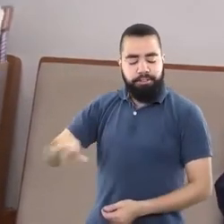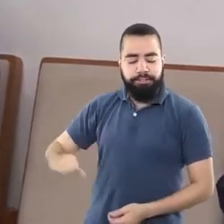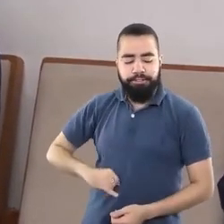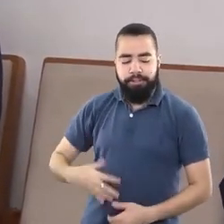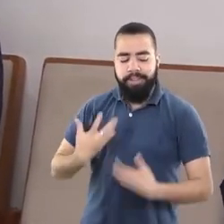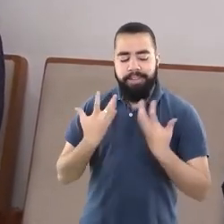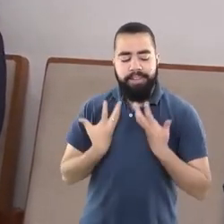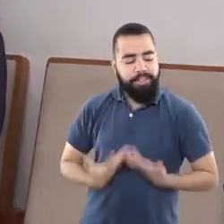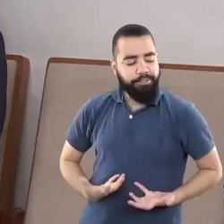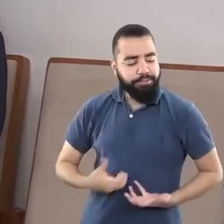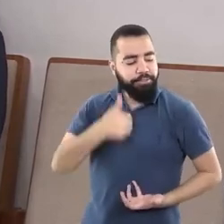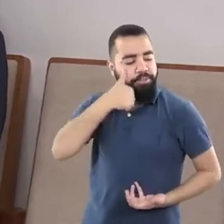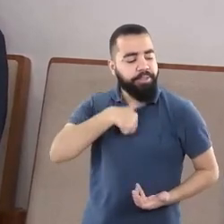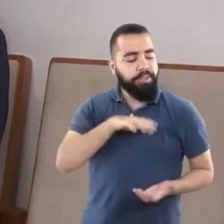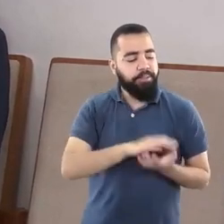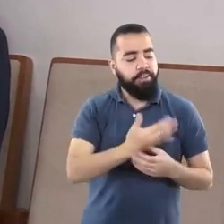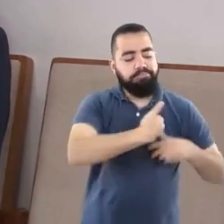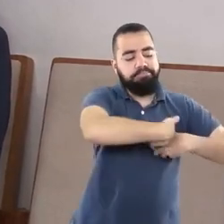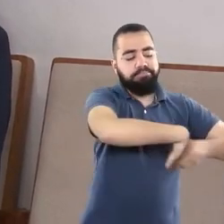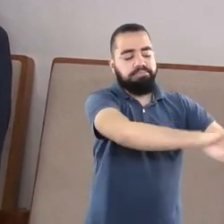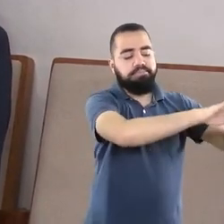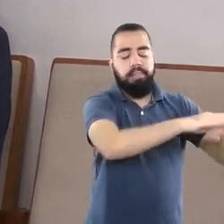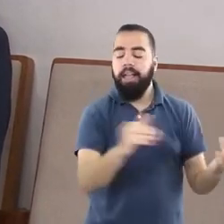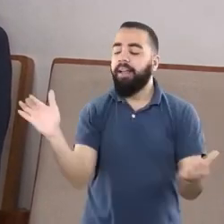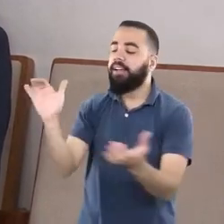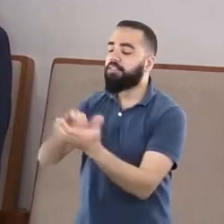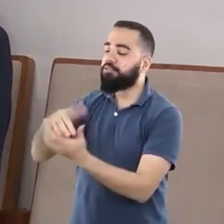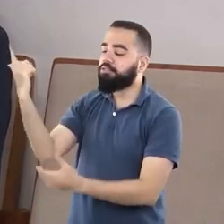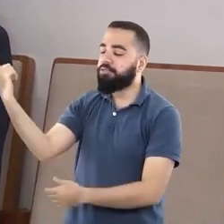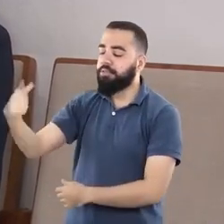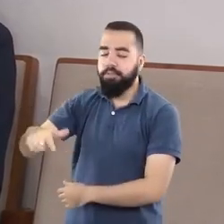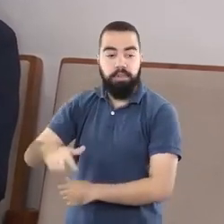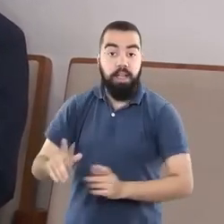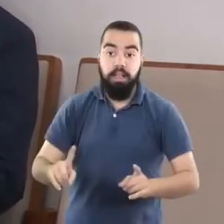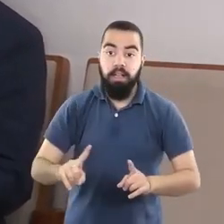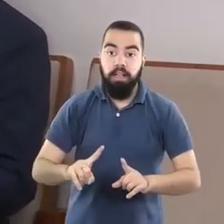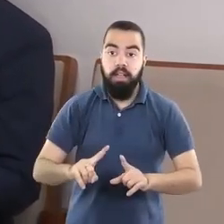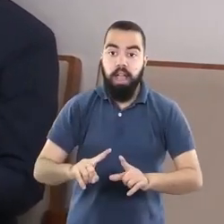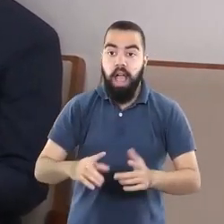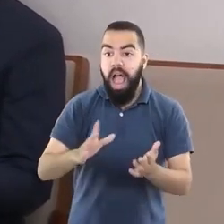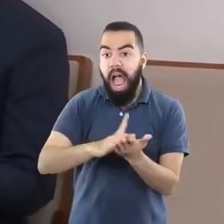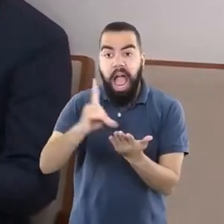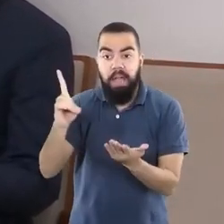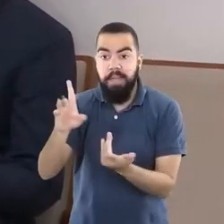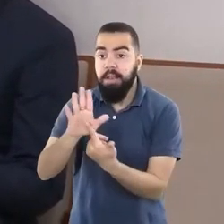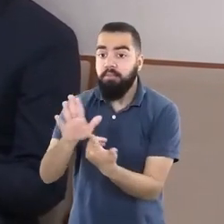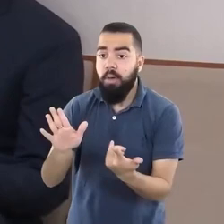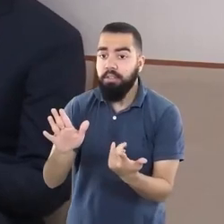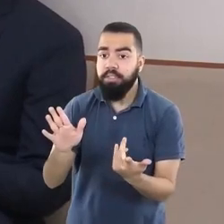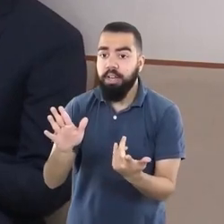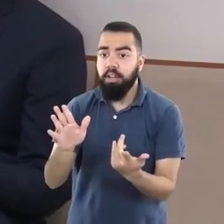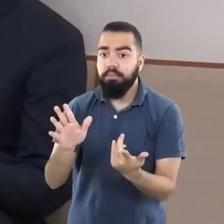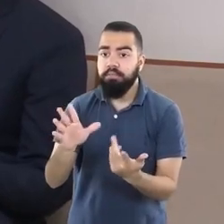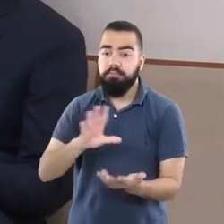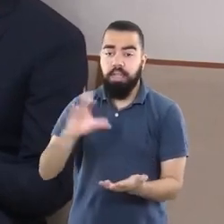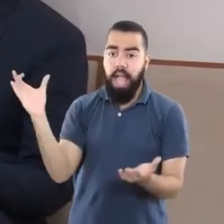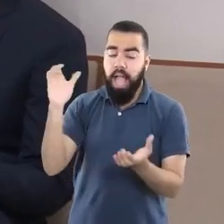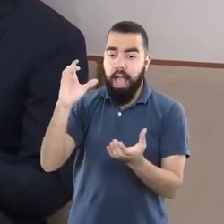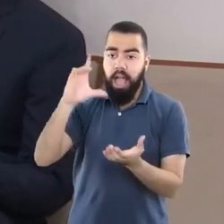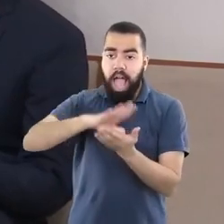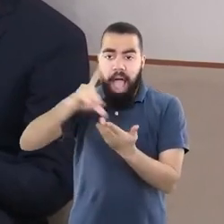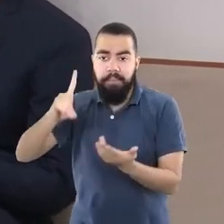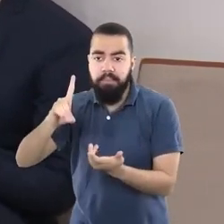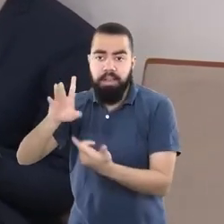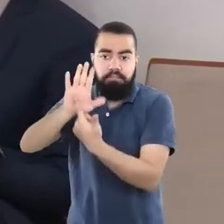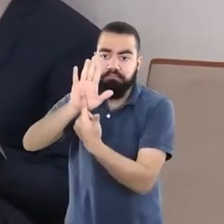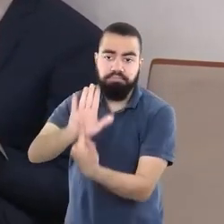alternativa. Embora a Bíblia não diga nada, eu quero crer que ele casou com a mesma, exatamente que a Bíblia não diz nada. Que